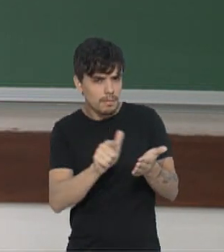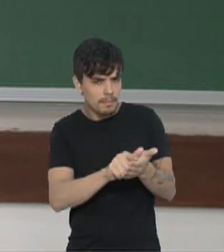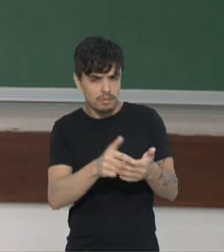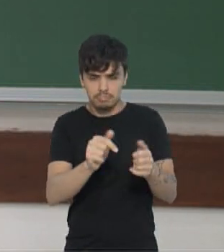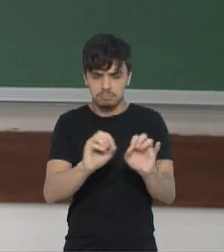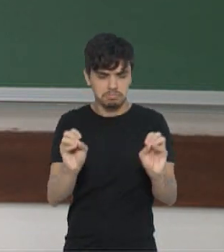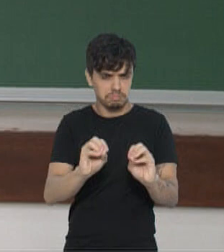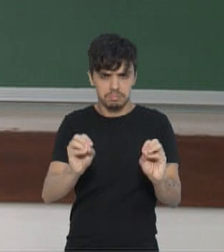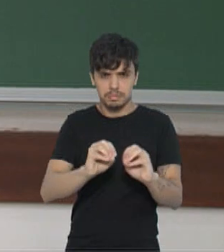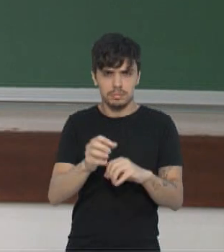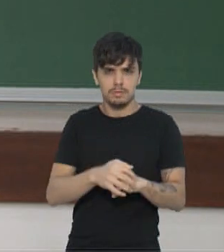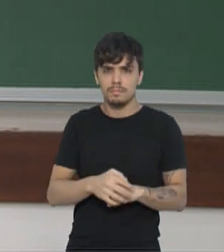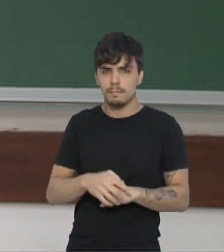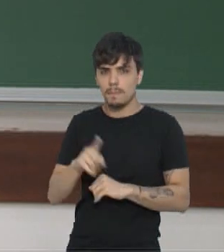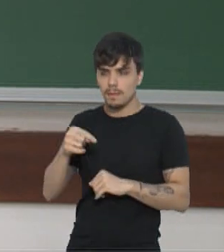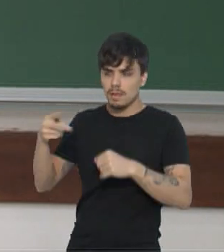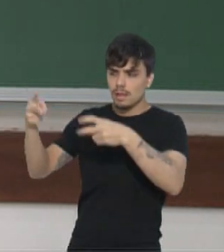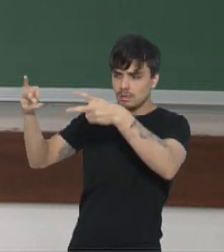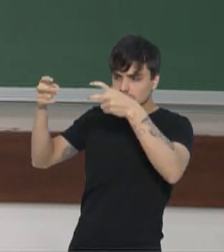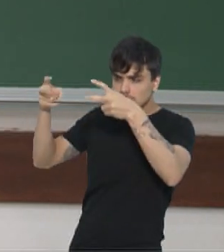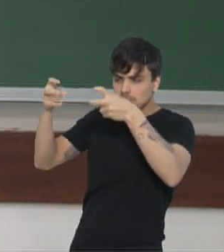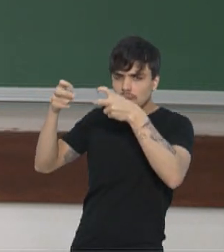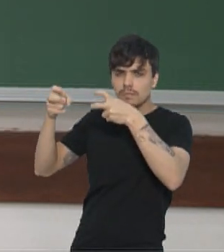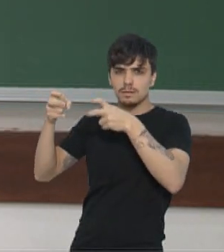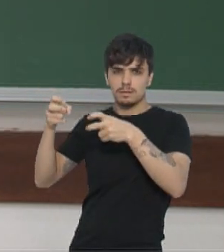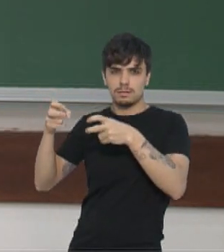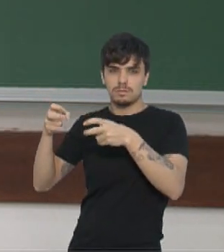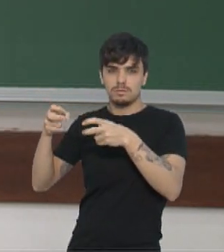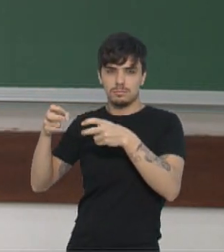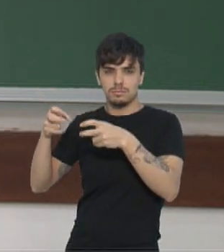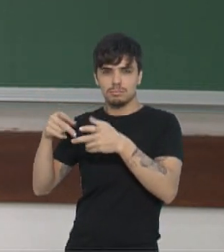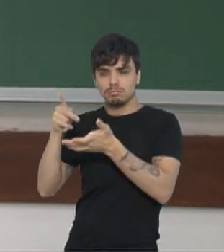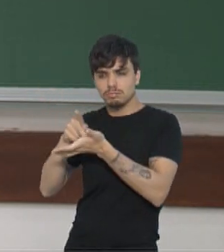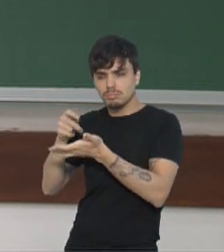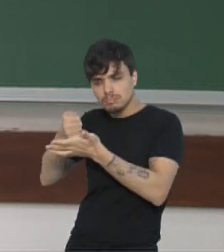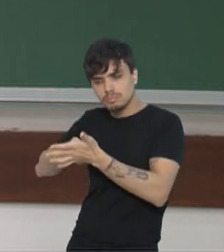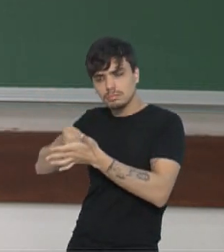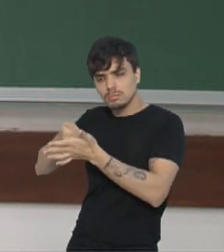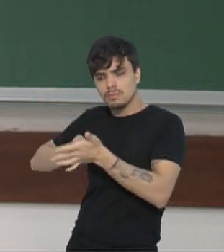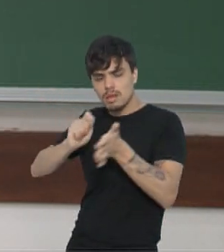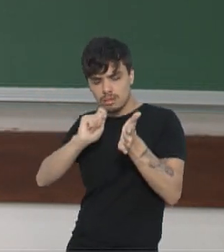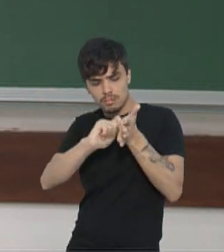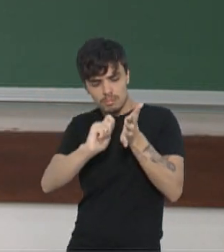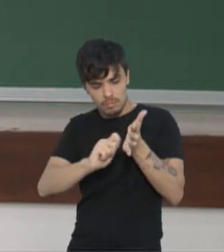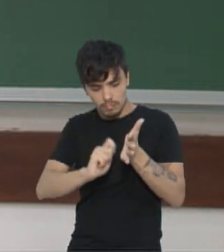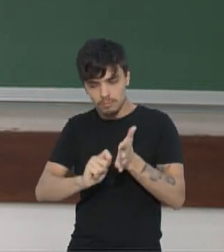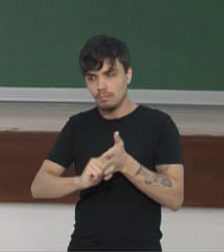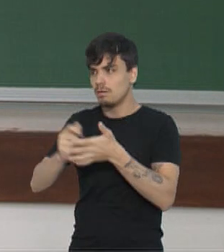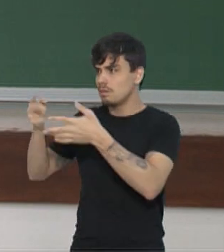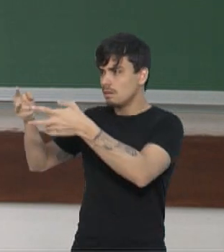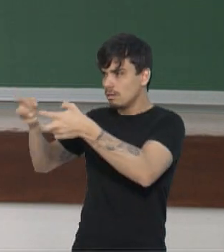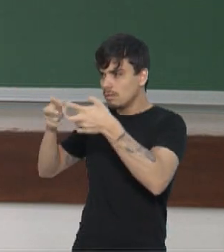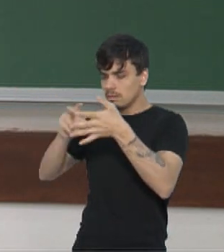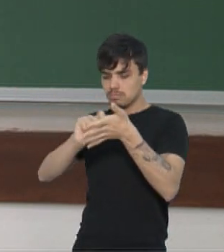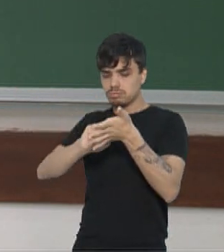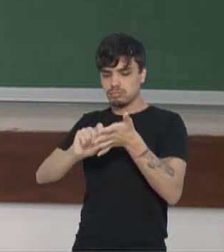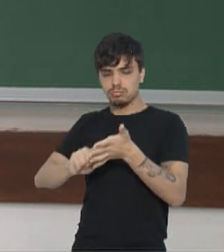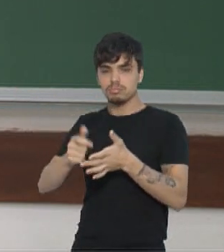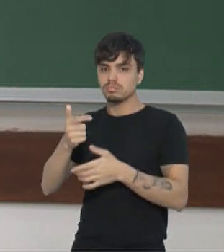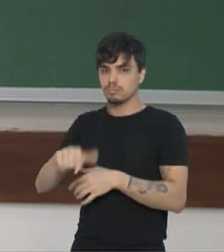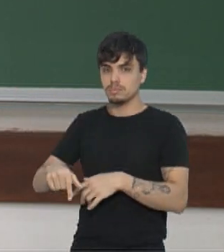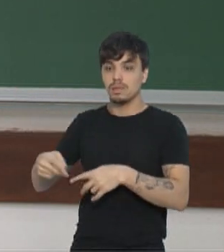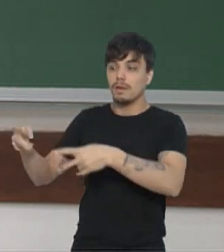é feito com observação, com constância, com muitas anotações, para até perceber